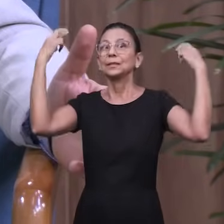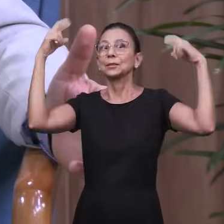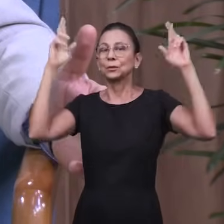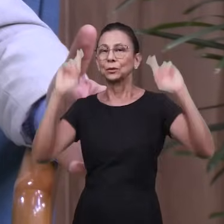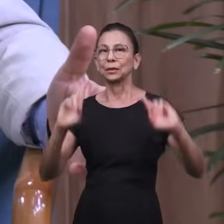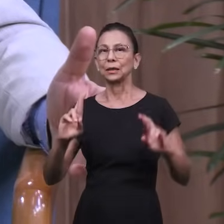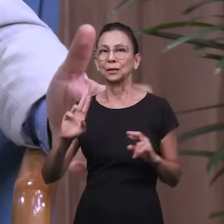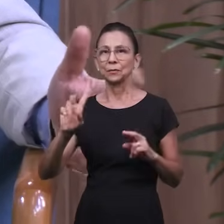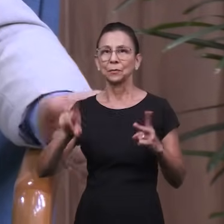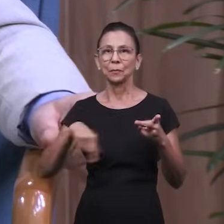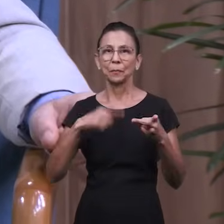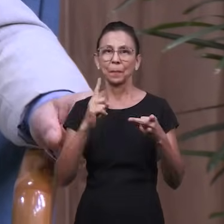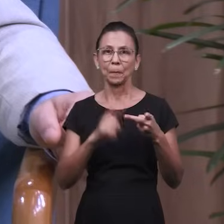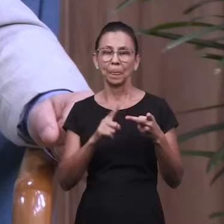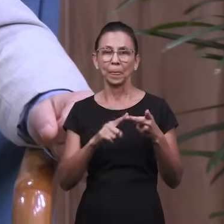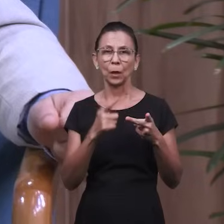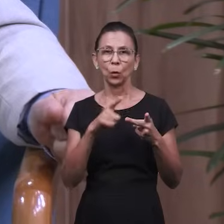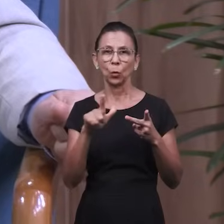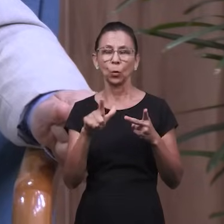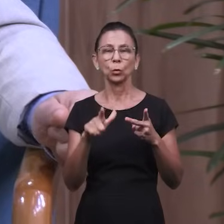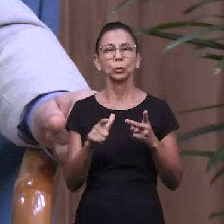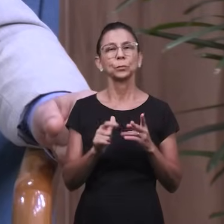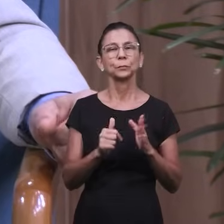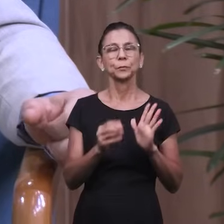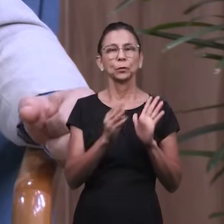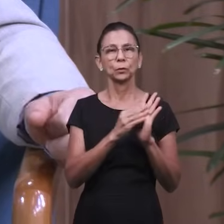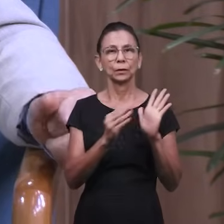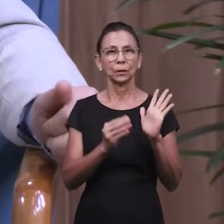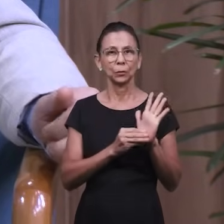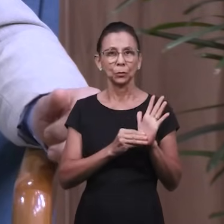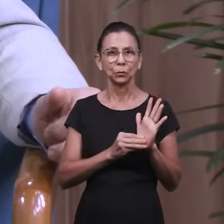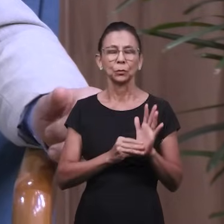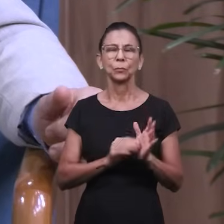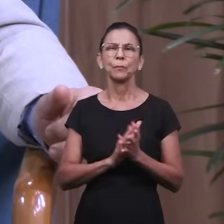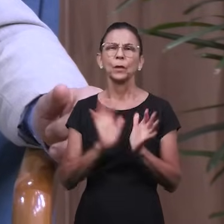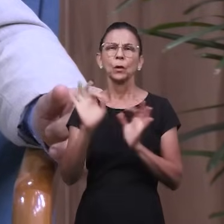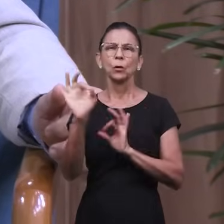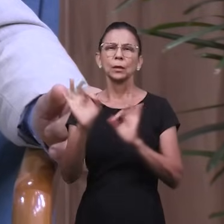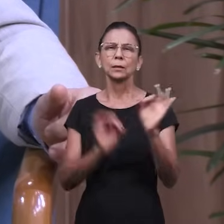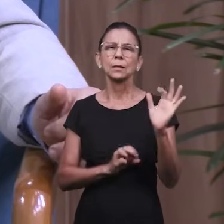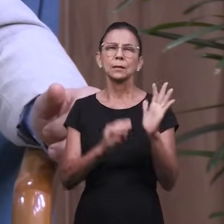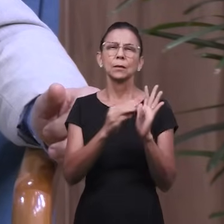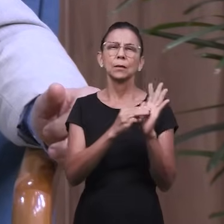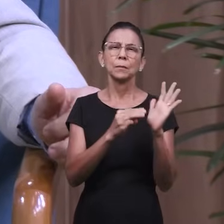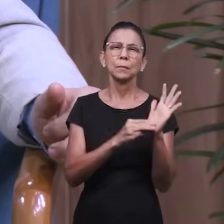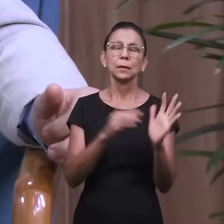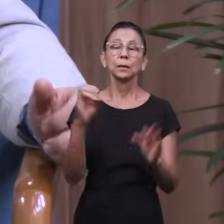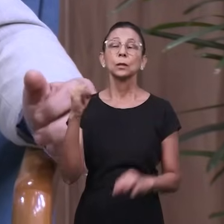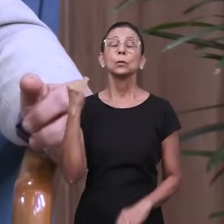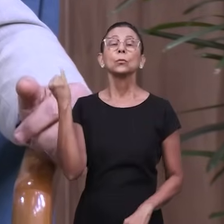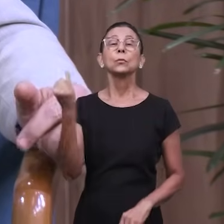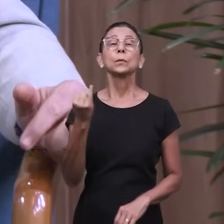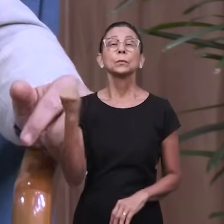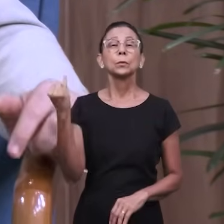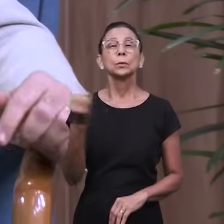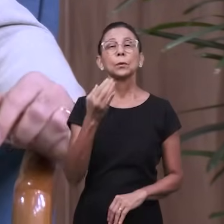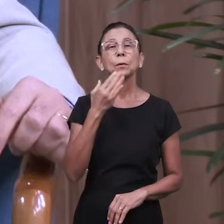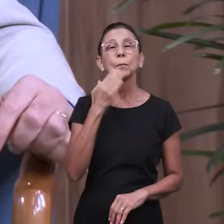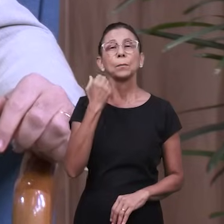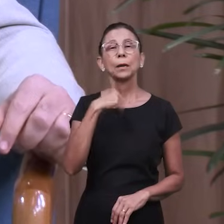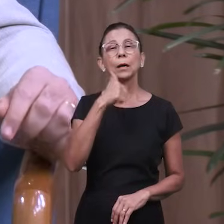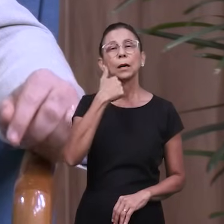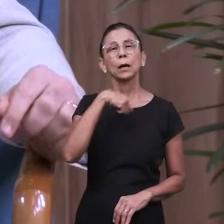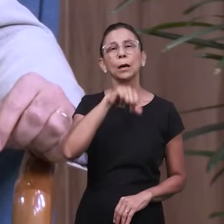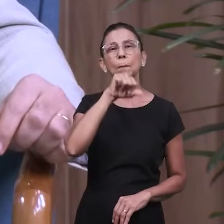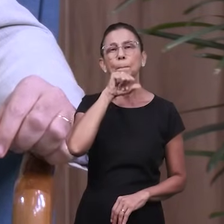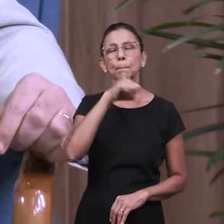do Cordeiro. Logo após, no quadro Organização e Método, a doutora Fernanda Becali falará sobre a importância da autoridade dos